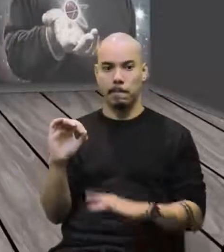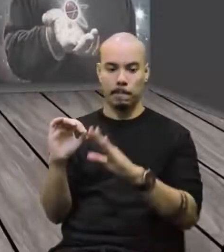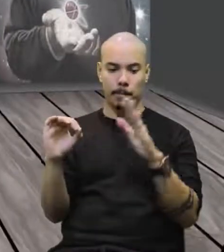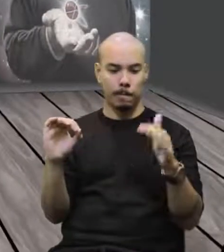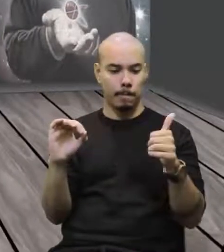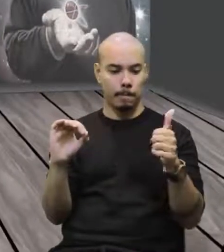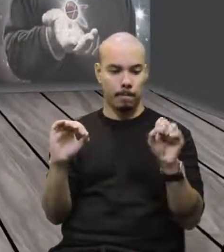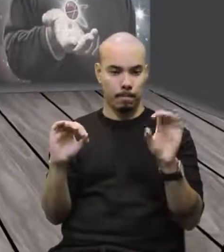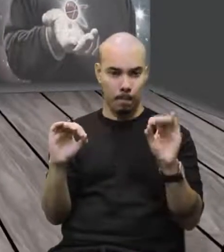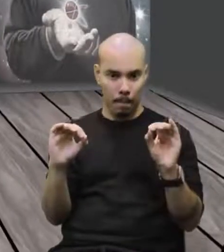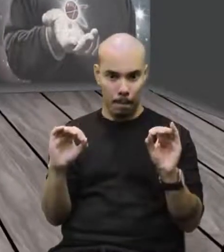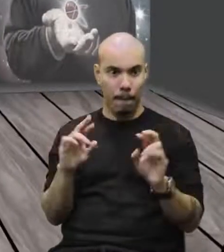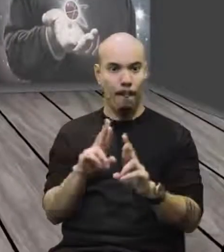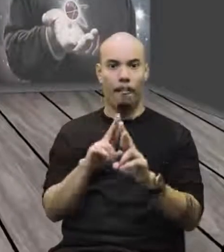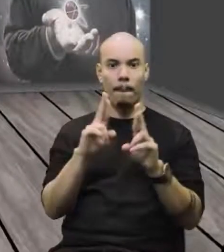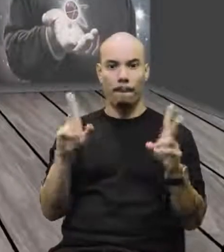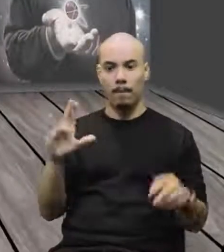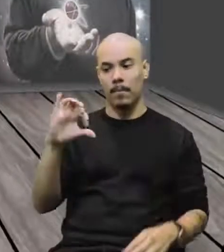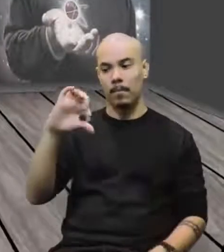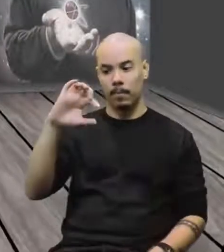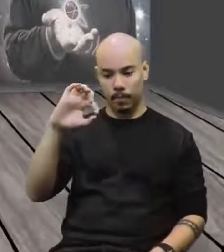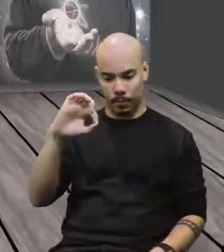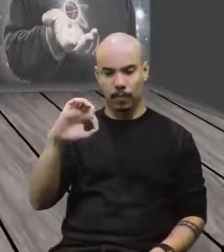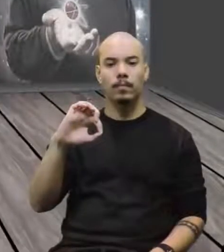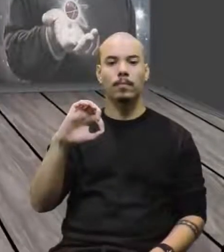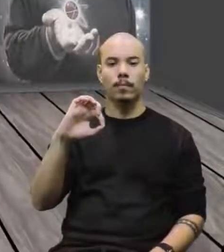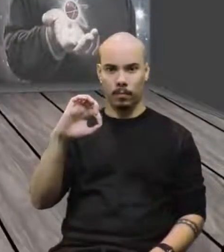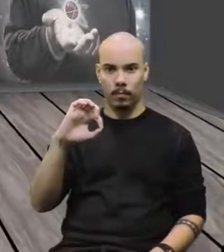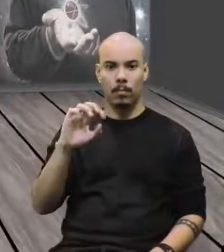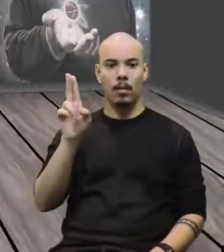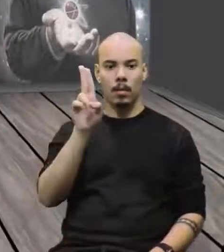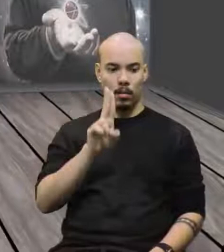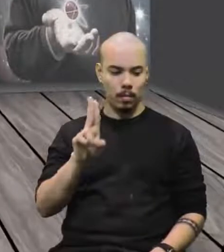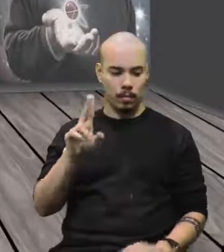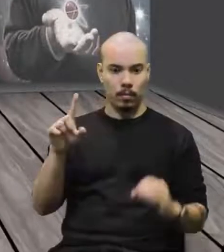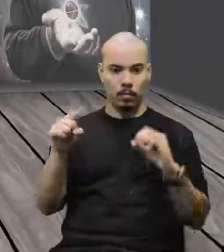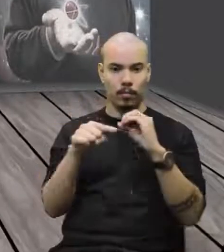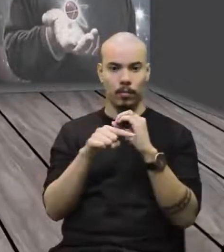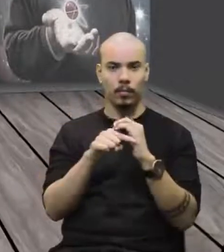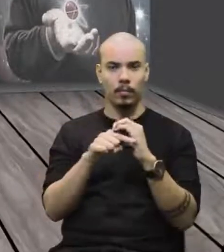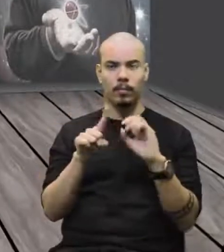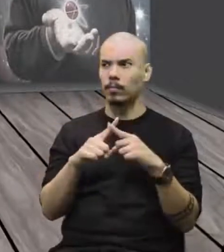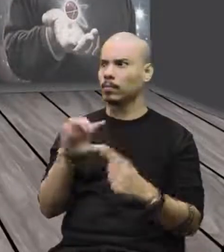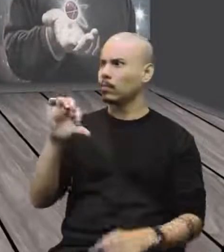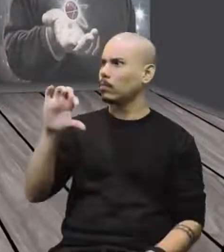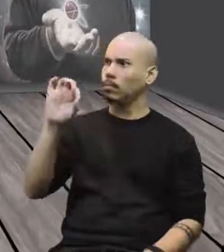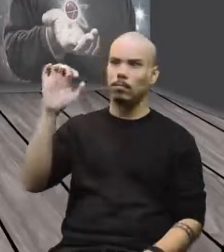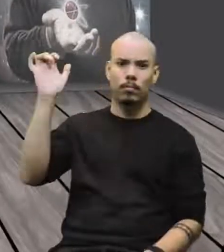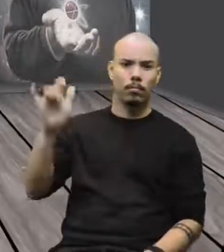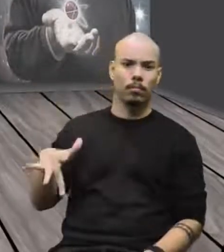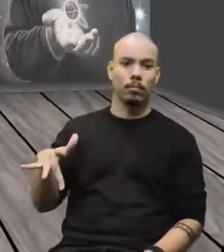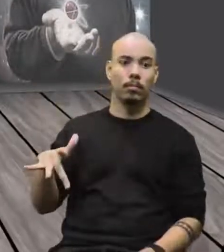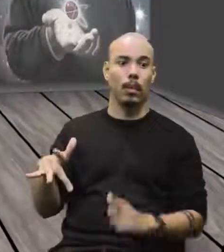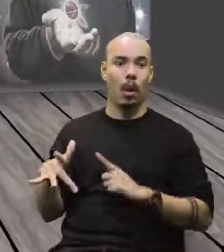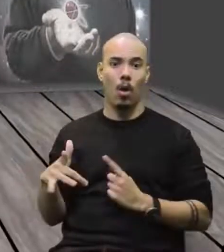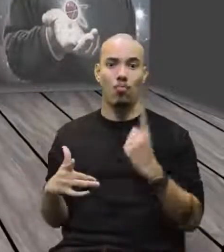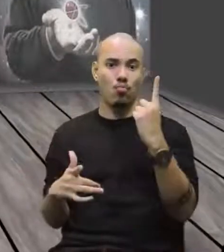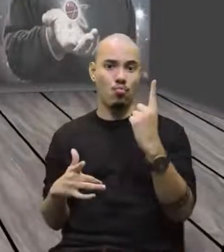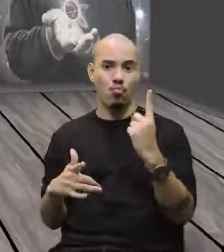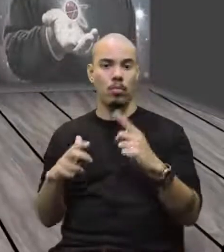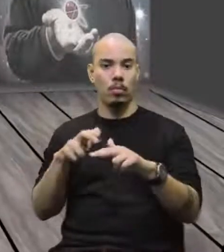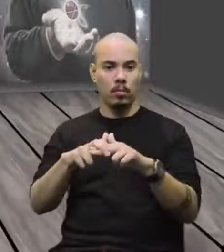180. É diferente de 90, aí você tem que usar o seno. Mas 90 você usa o seno, só que dá 1. Então